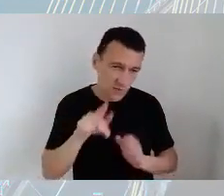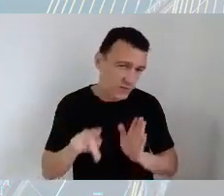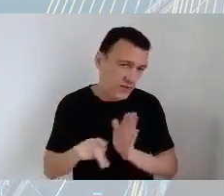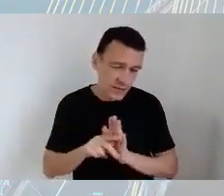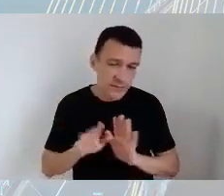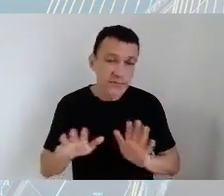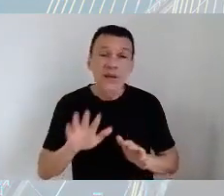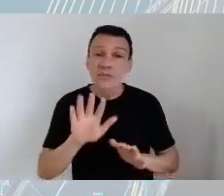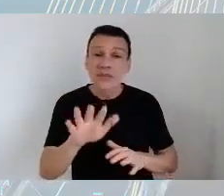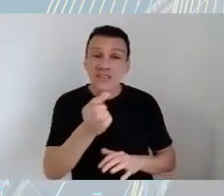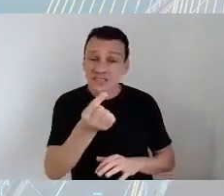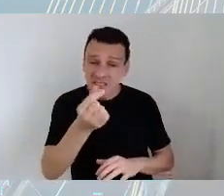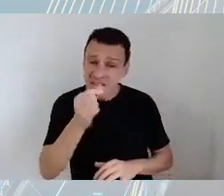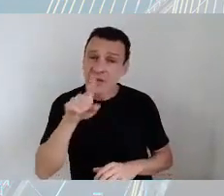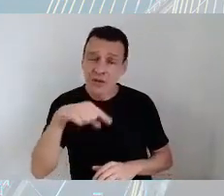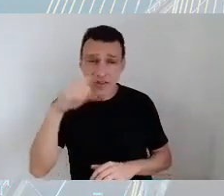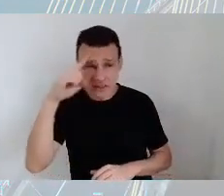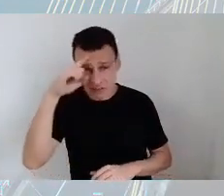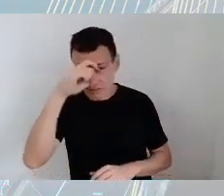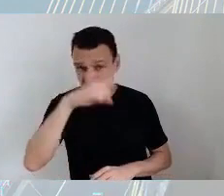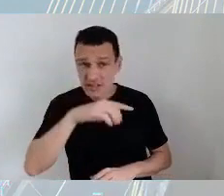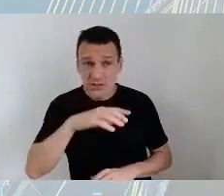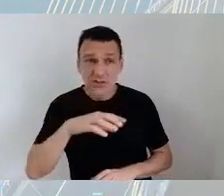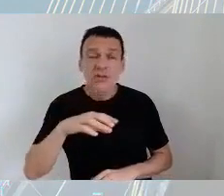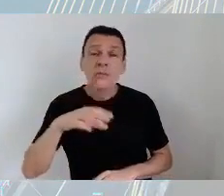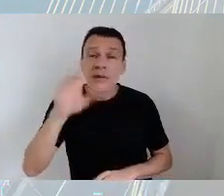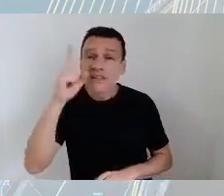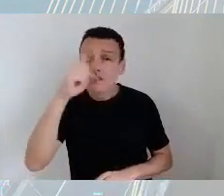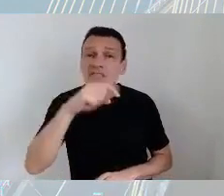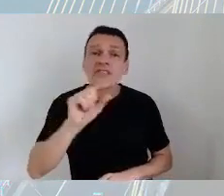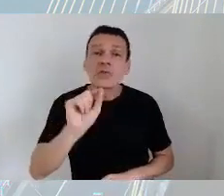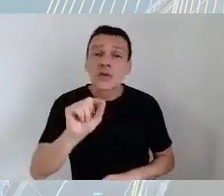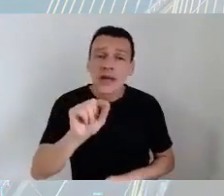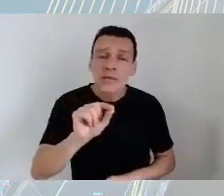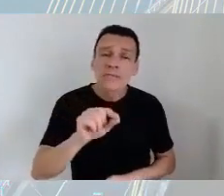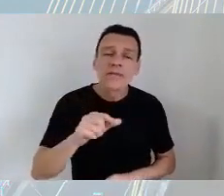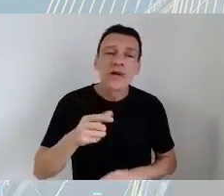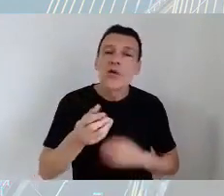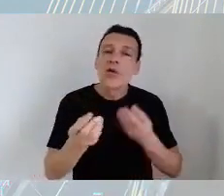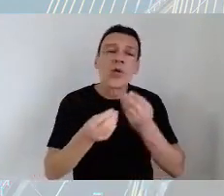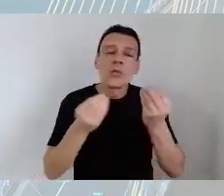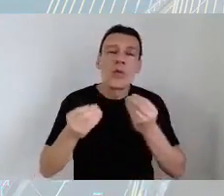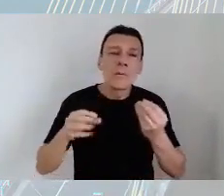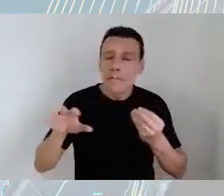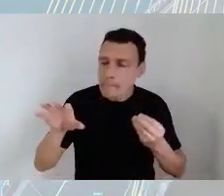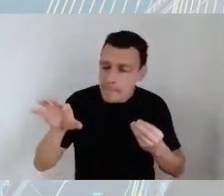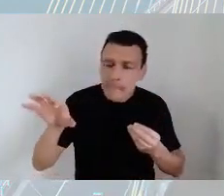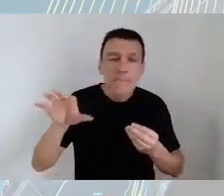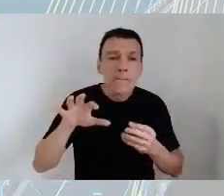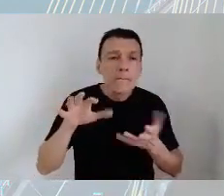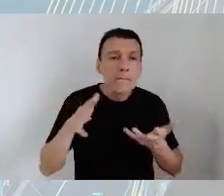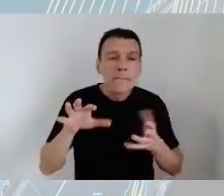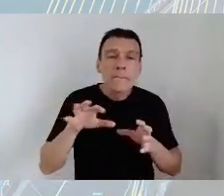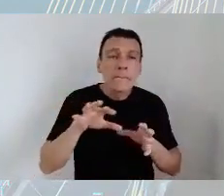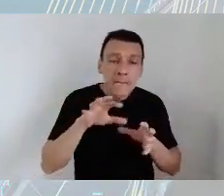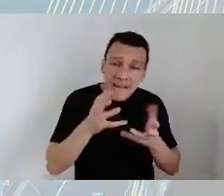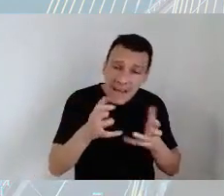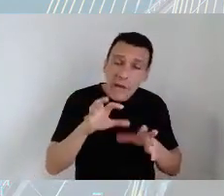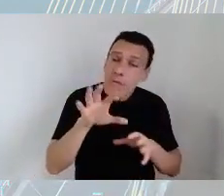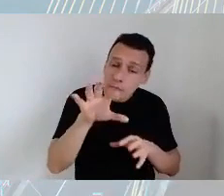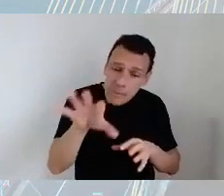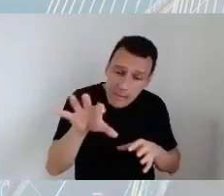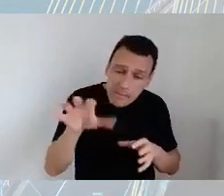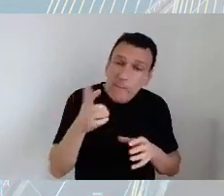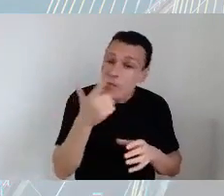eles está a questão do recurso para uma captação diretamente dentro da instituição, para que a gente possa ter uma